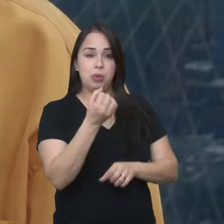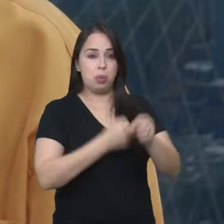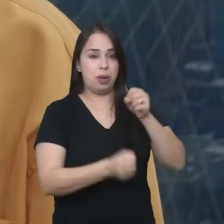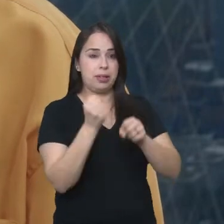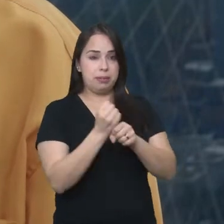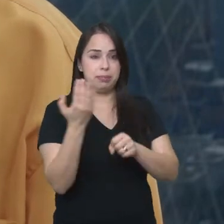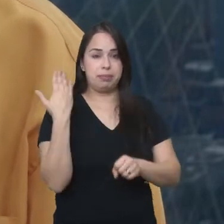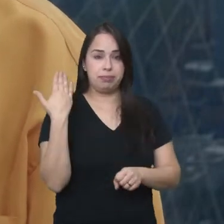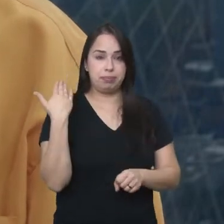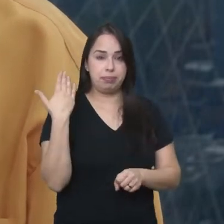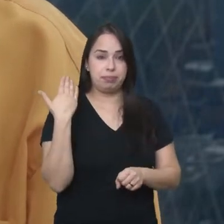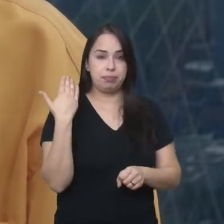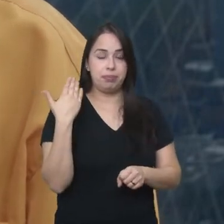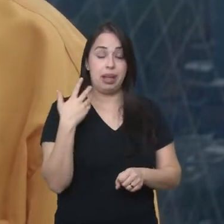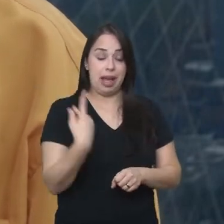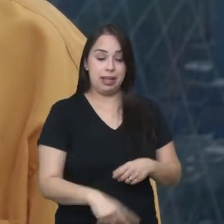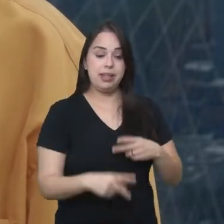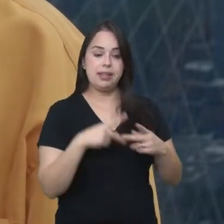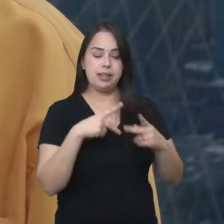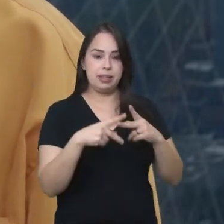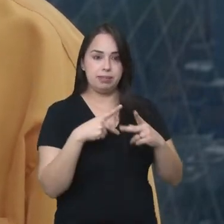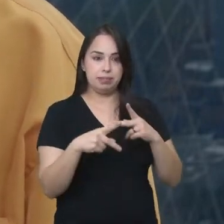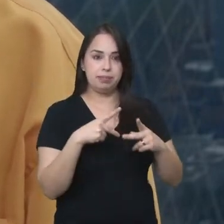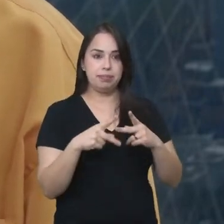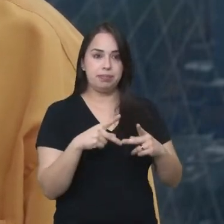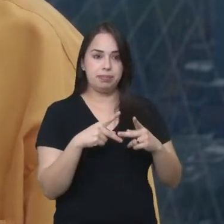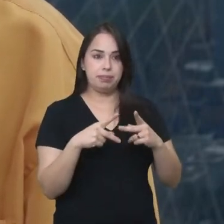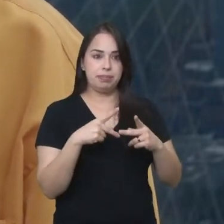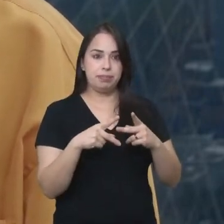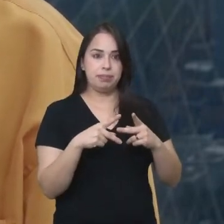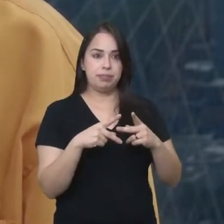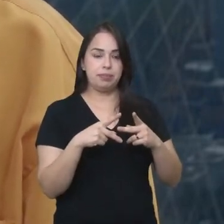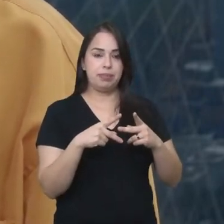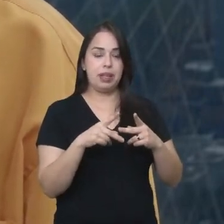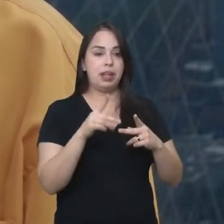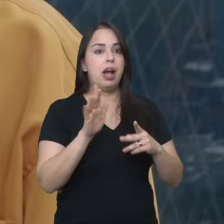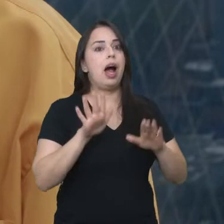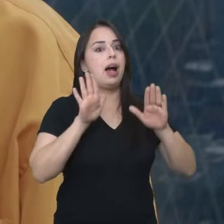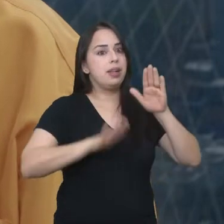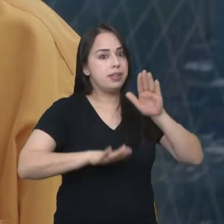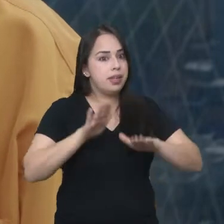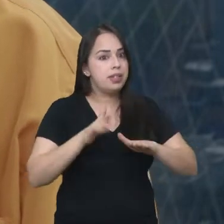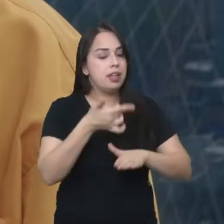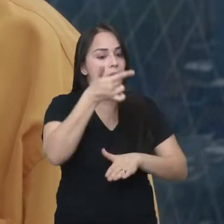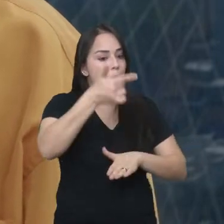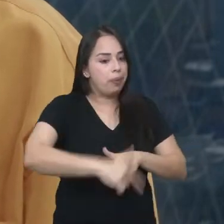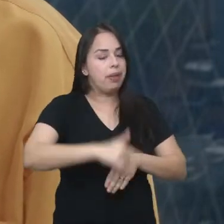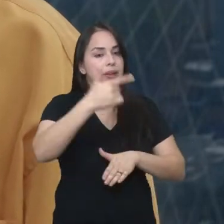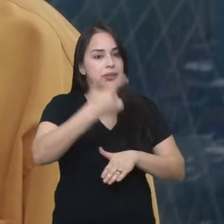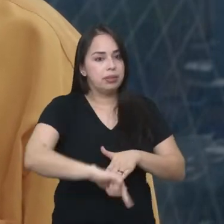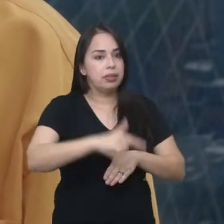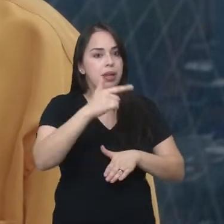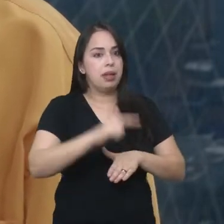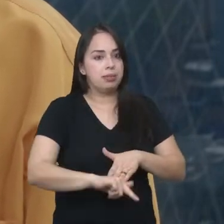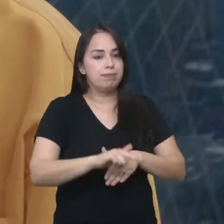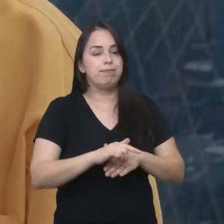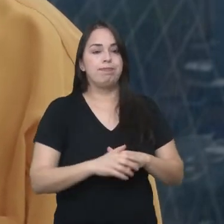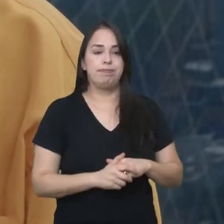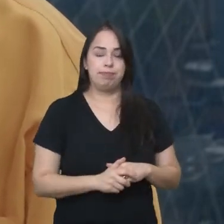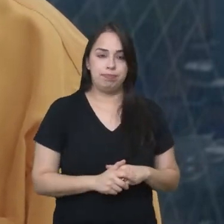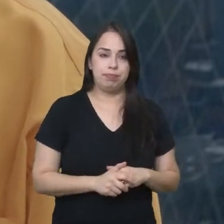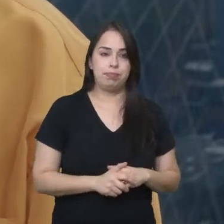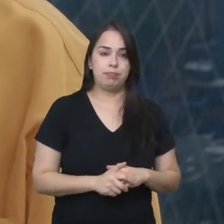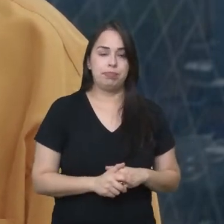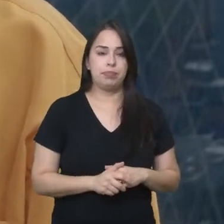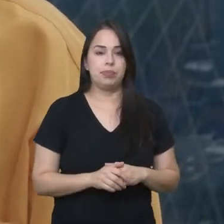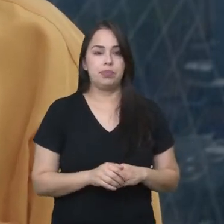né? Isso aqui em São José. Em São José dos Campos. Muitas delas são reincidência, então a gente não tem número de famílias, mas temos número de reincidência. Então,